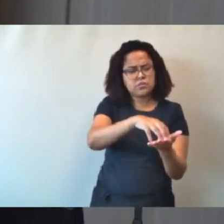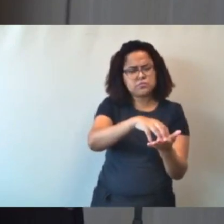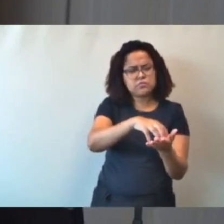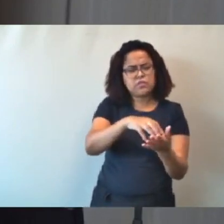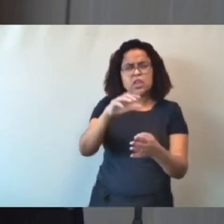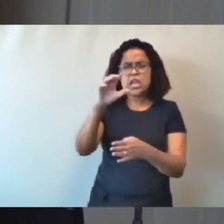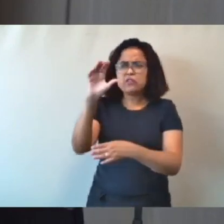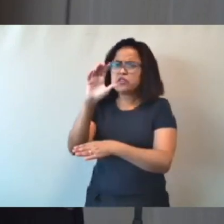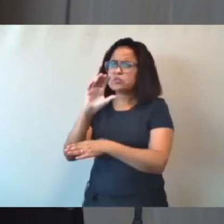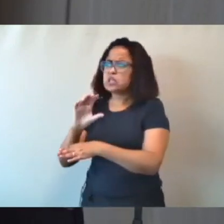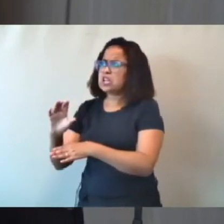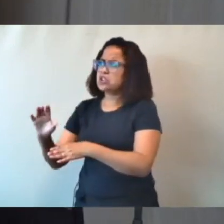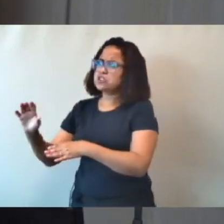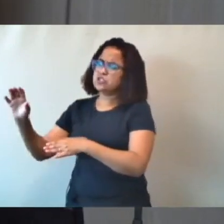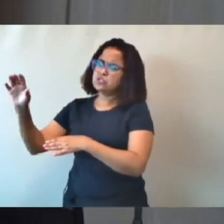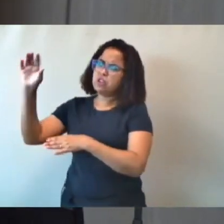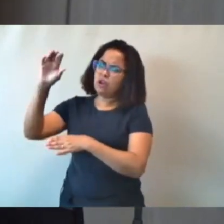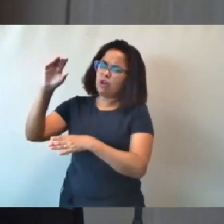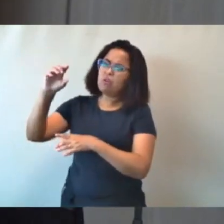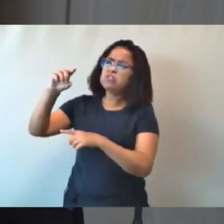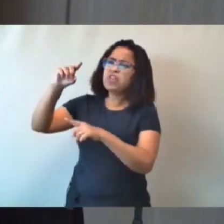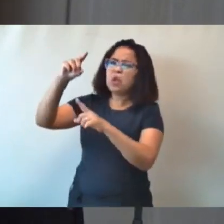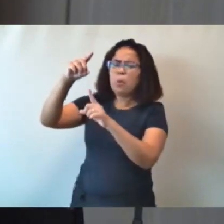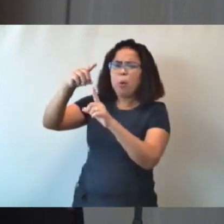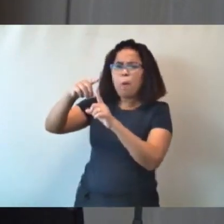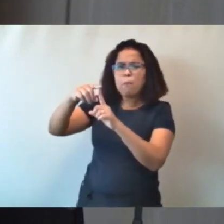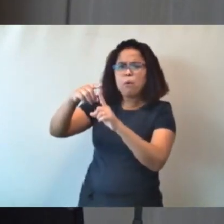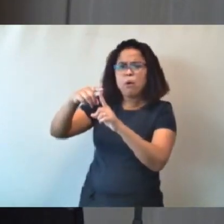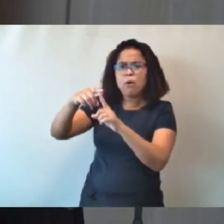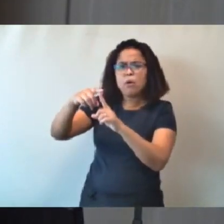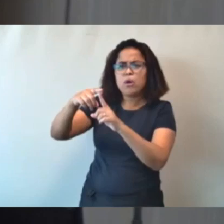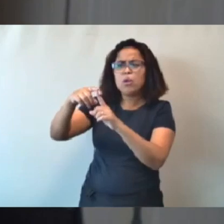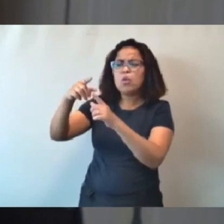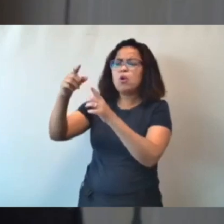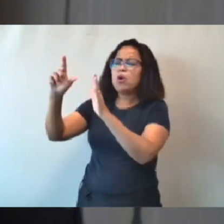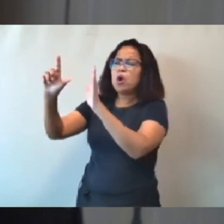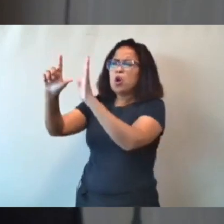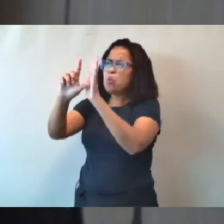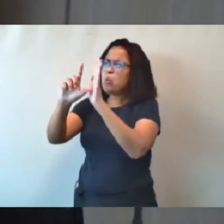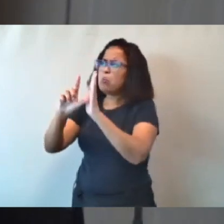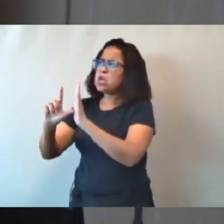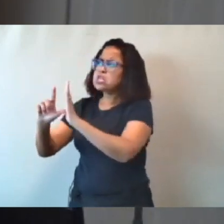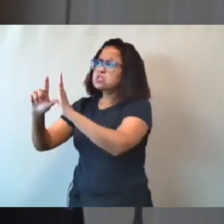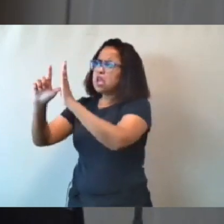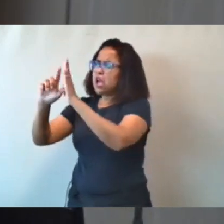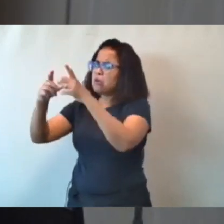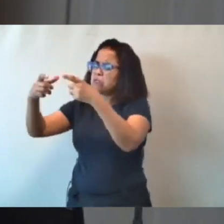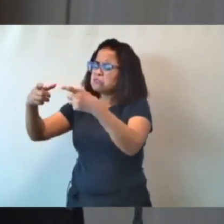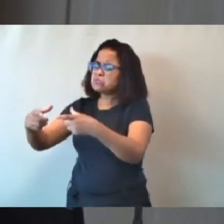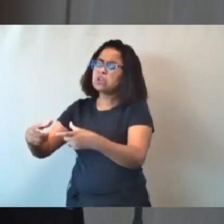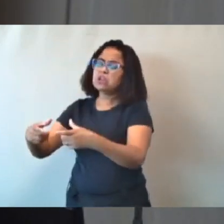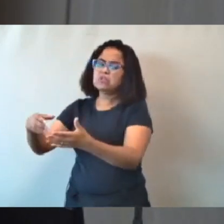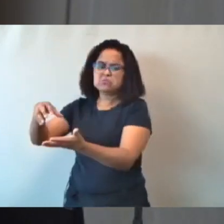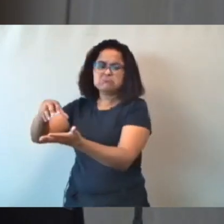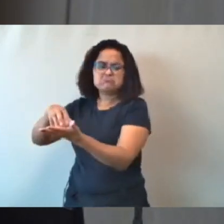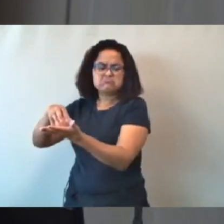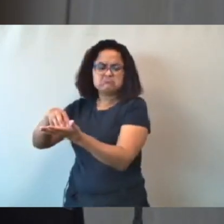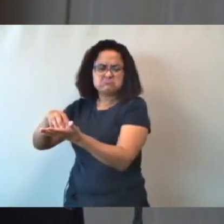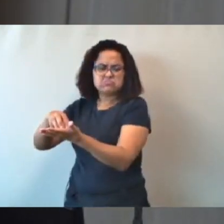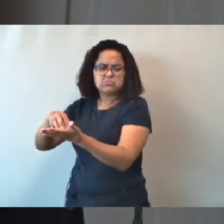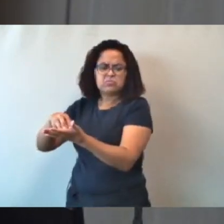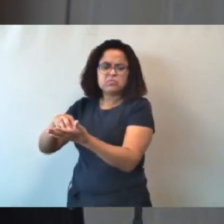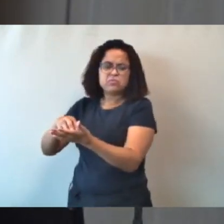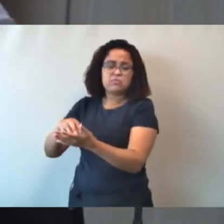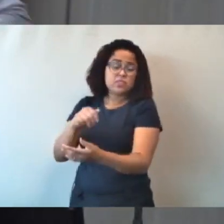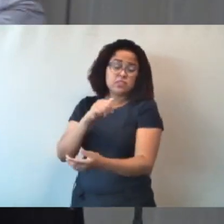polo comercial. E, obviamente, para um polo comercial funcionar, não adianta a prefeitura ficar com esse discurso de que